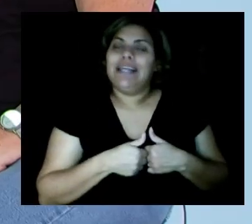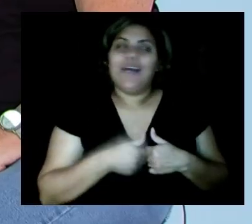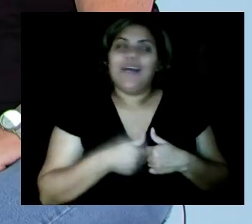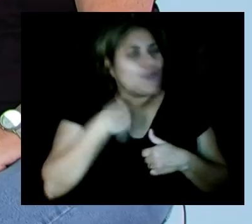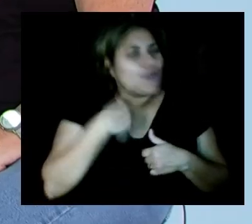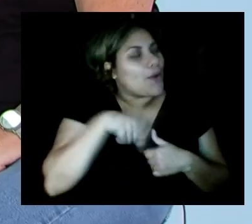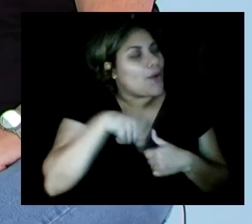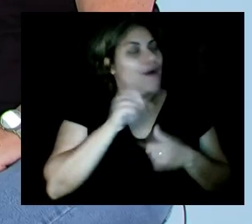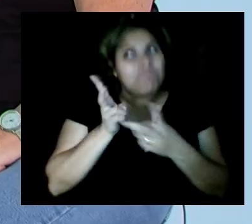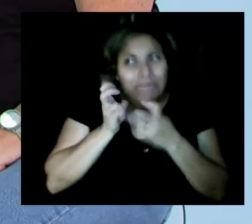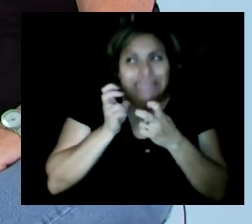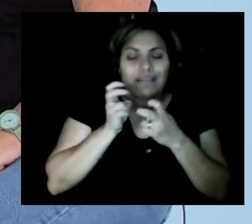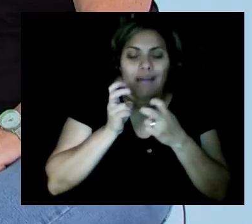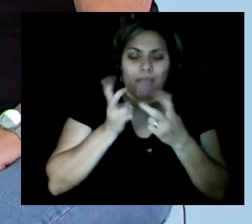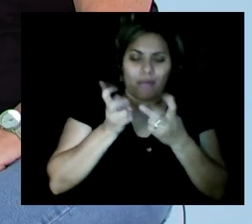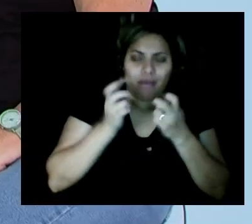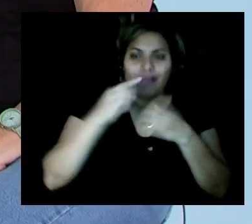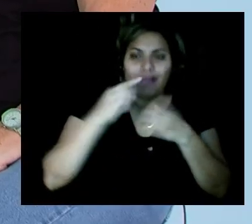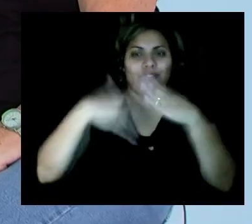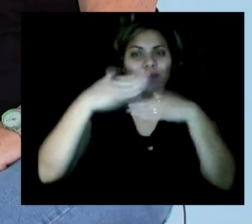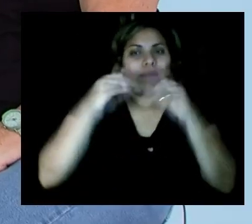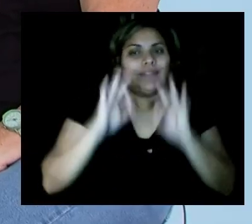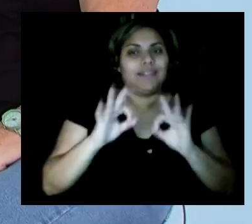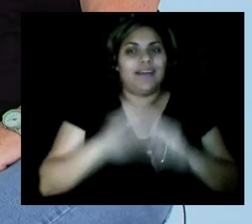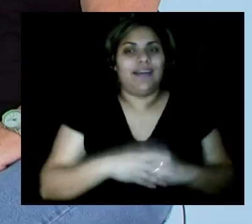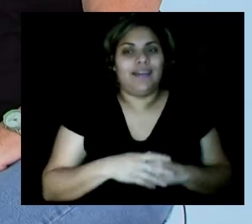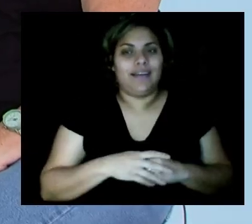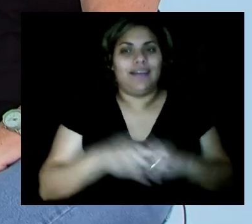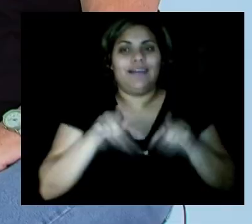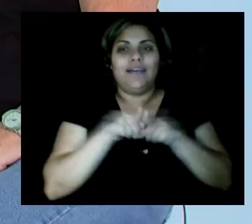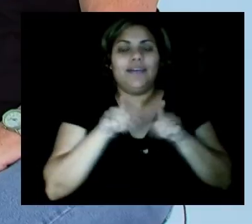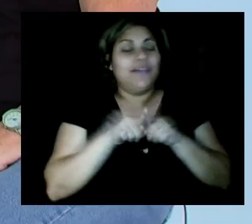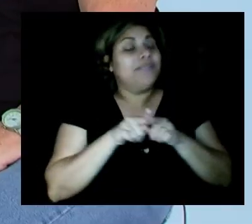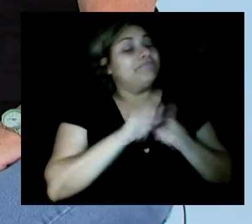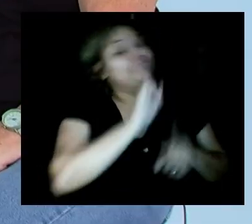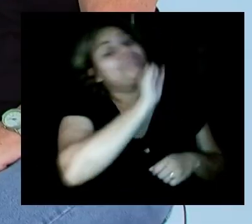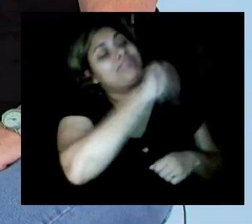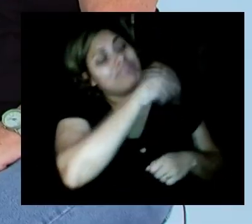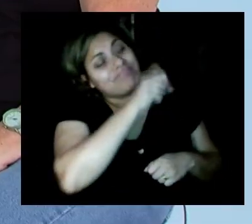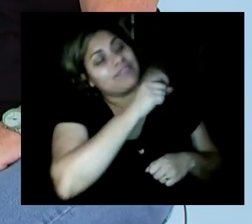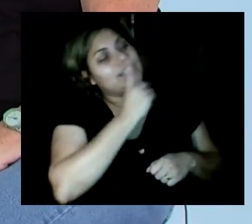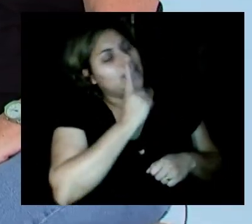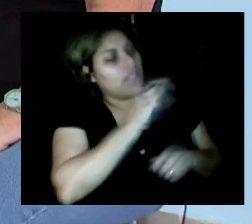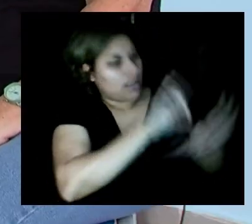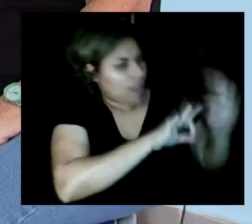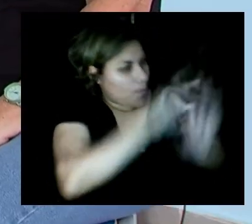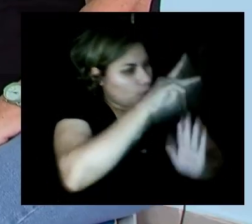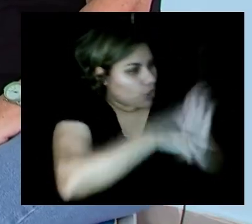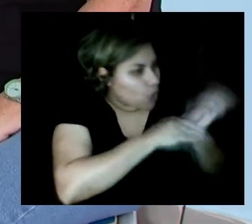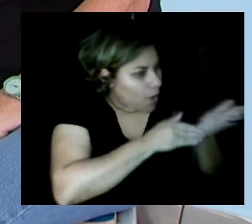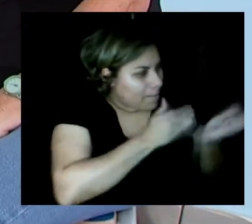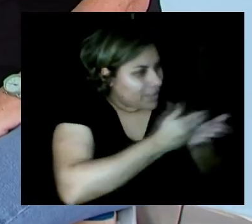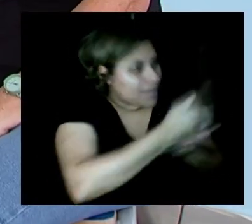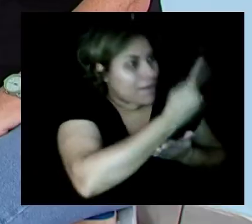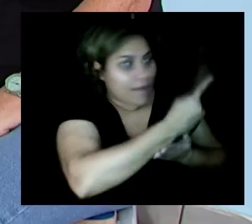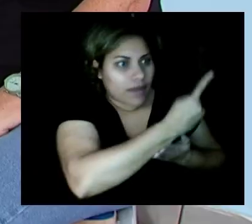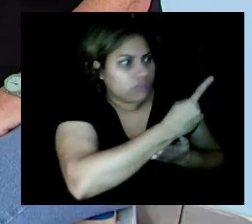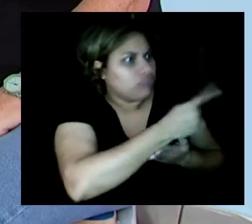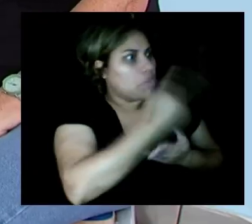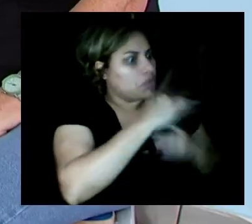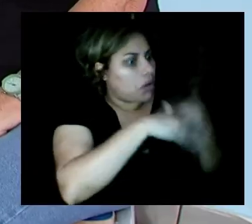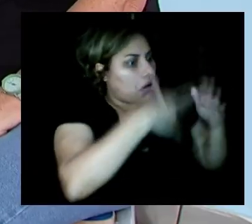esse desenvolvimento, né? Tanto que eles vão passando de projeto para projeto, né? Foi pensado assim, melhora, né? É pensado